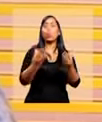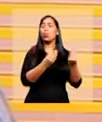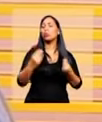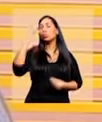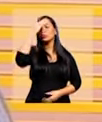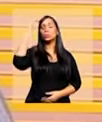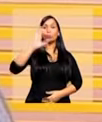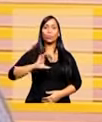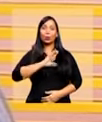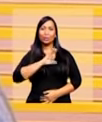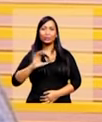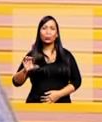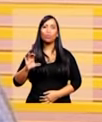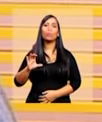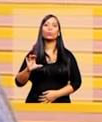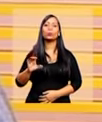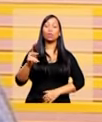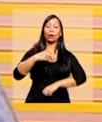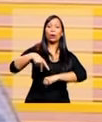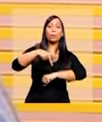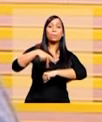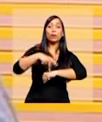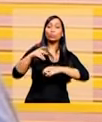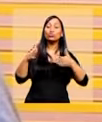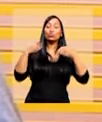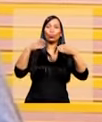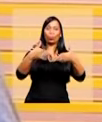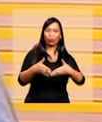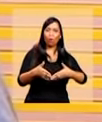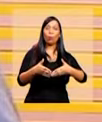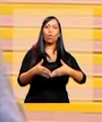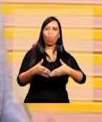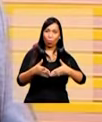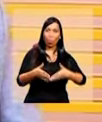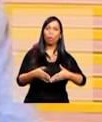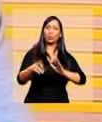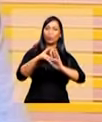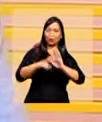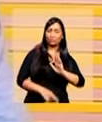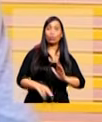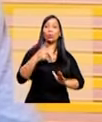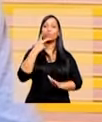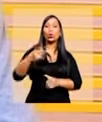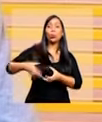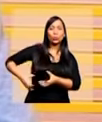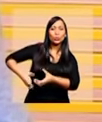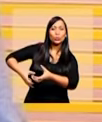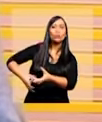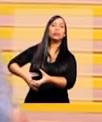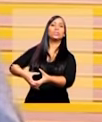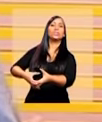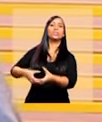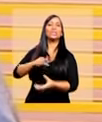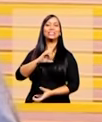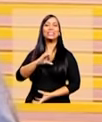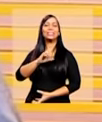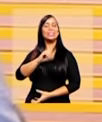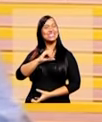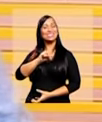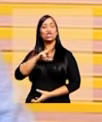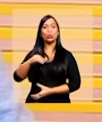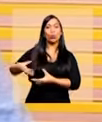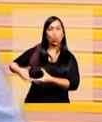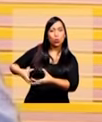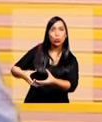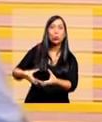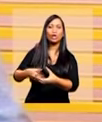maior população católica. É um país muito focado nos rituais, ela citou o exemplo do Círio. Qual que é a importância disso,